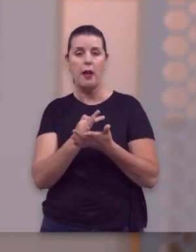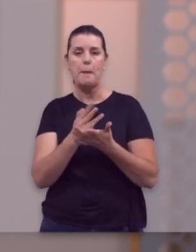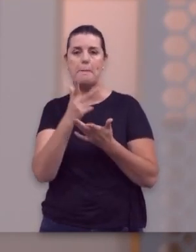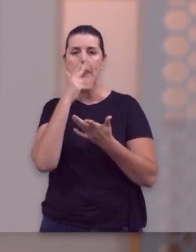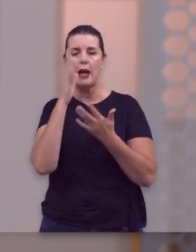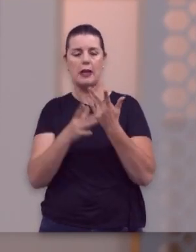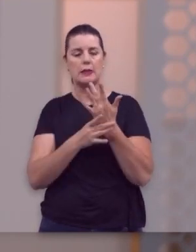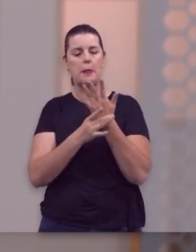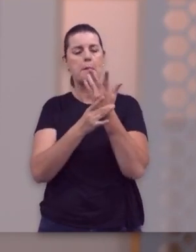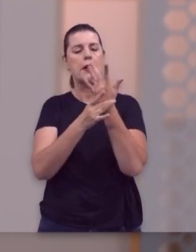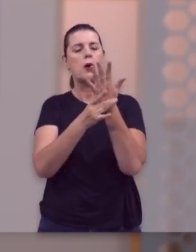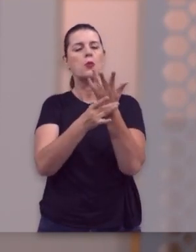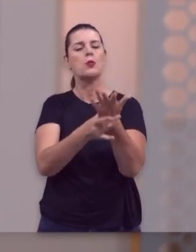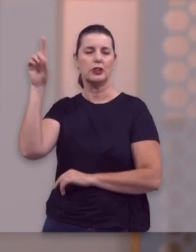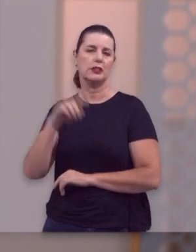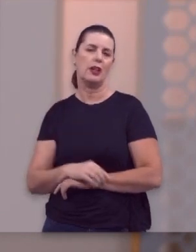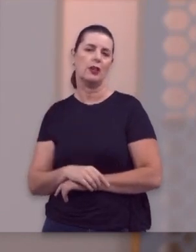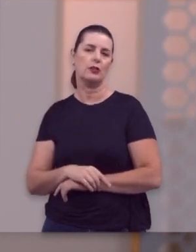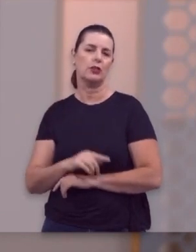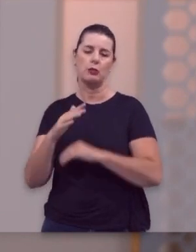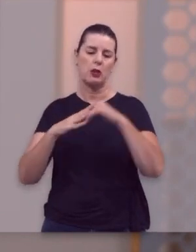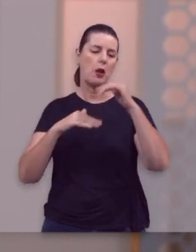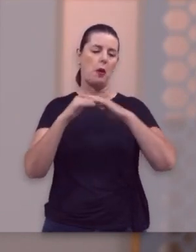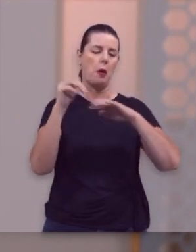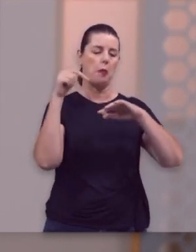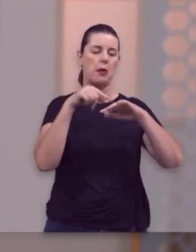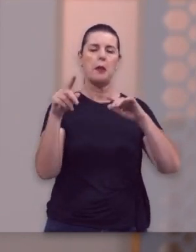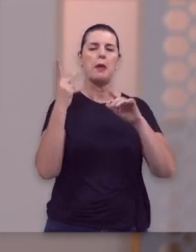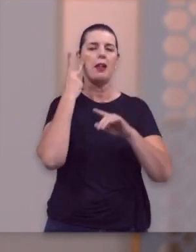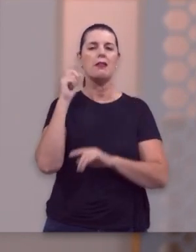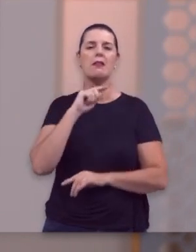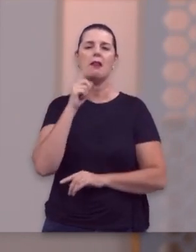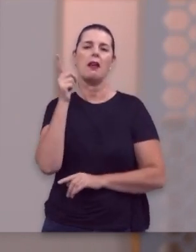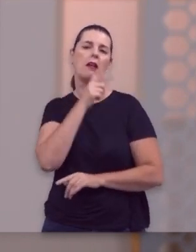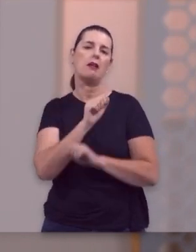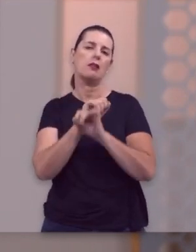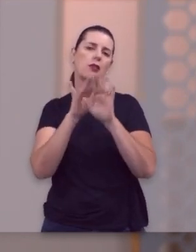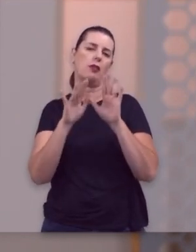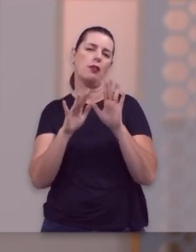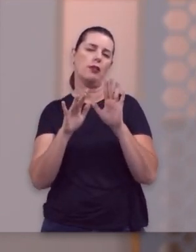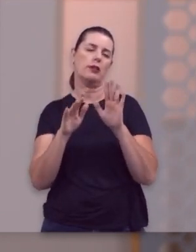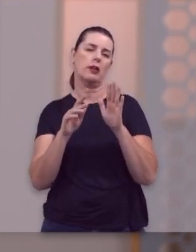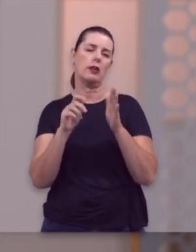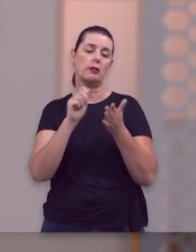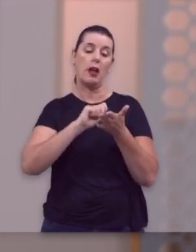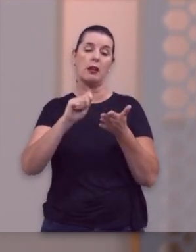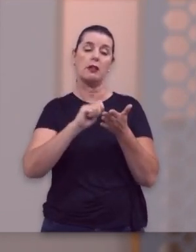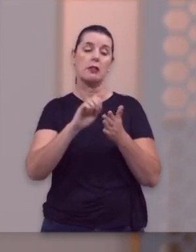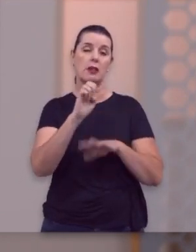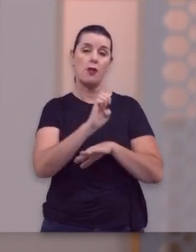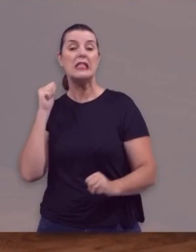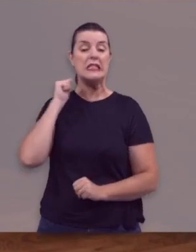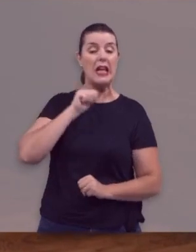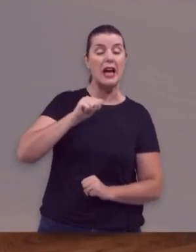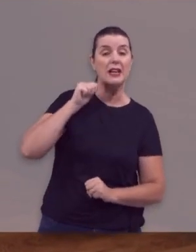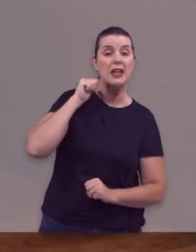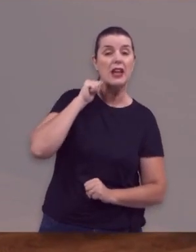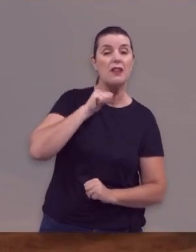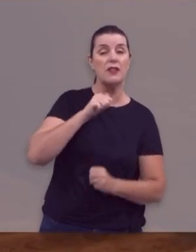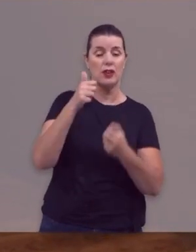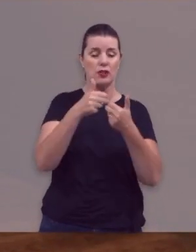mesmas bases da Reforma. E eu gostaria aqui de trazer à sua memória esclarecida quais são esses fundamentos.